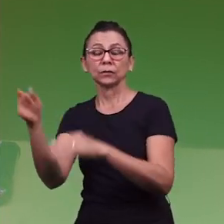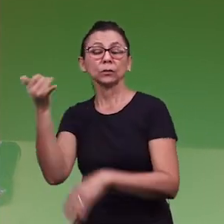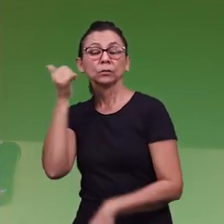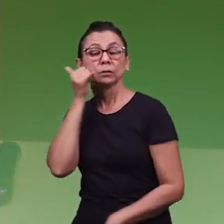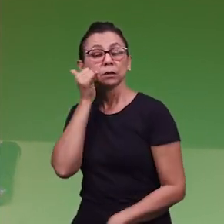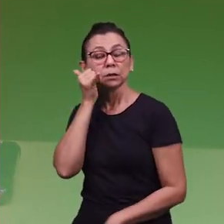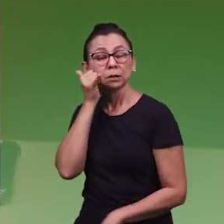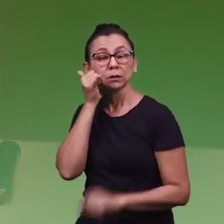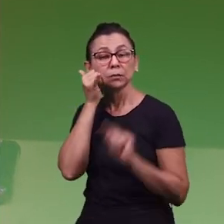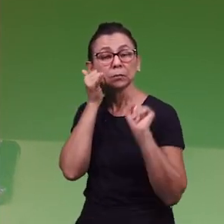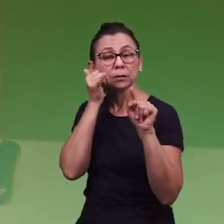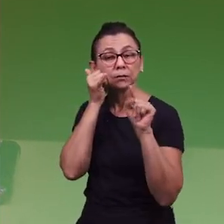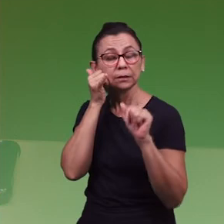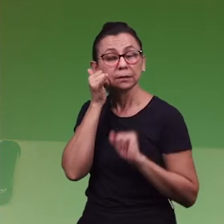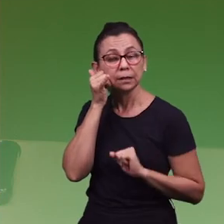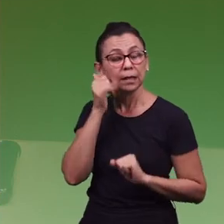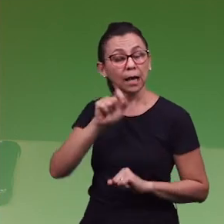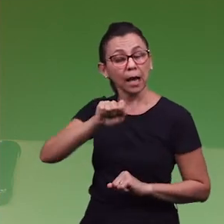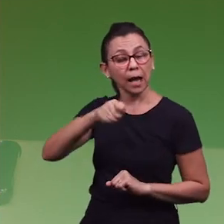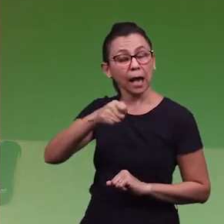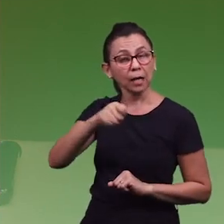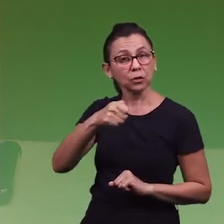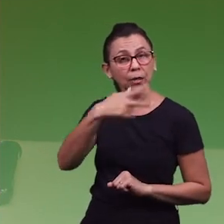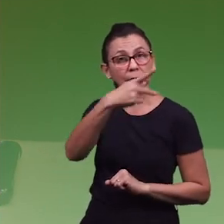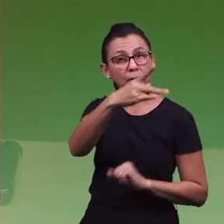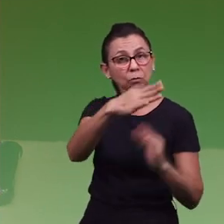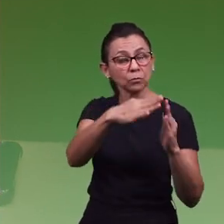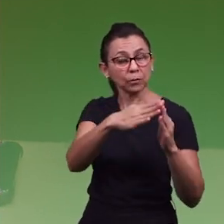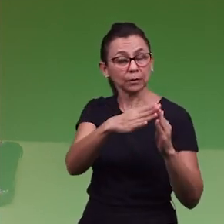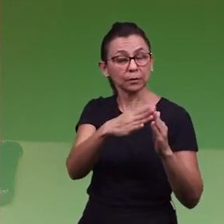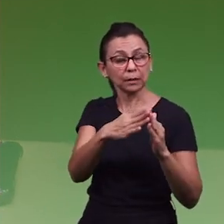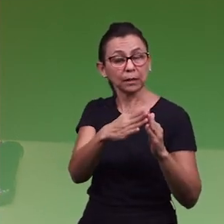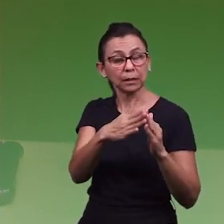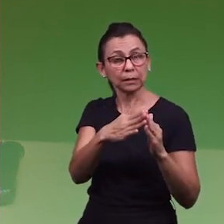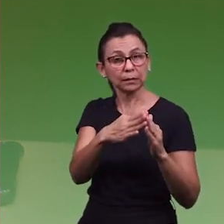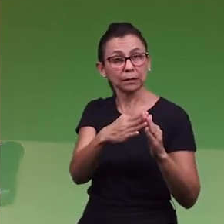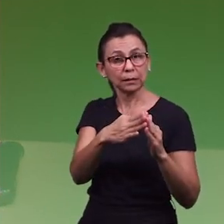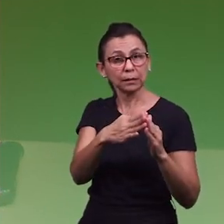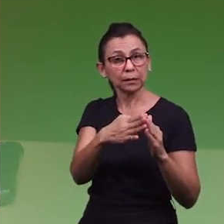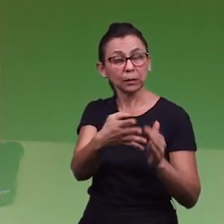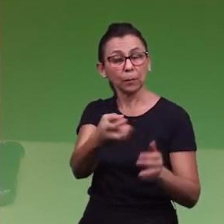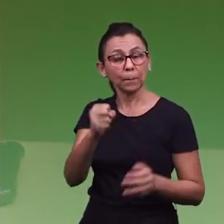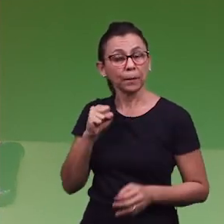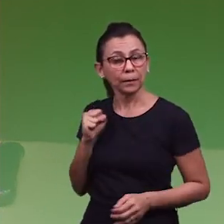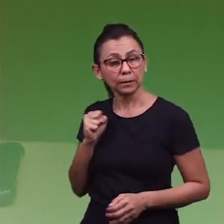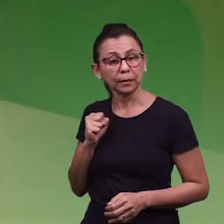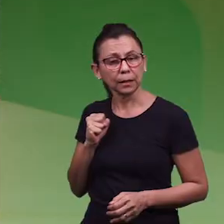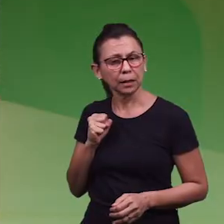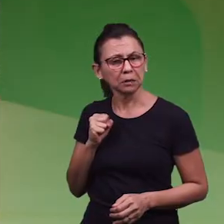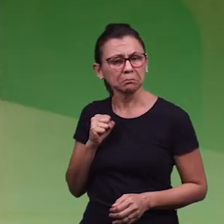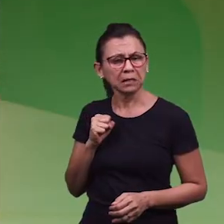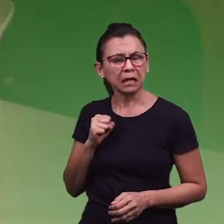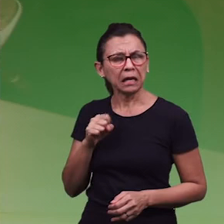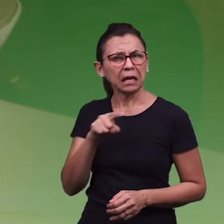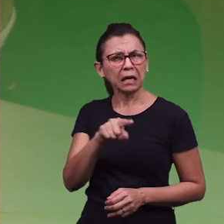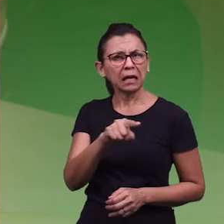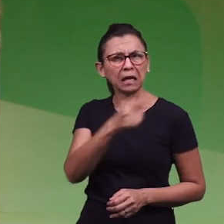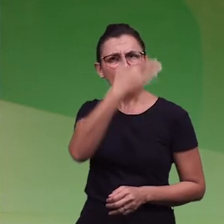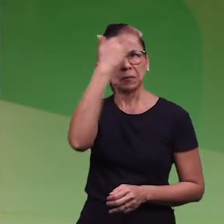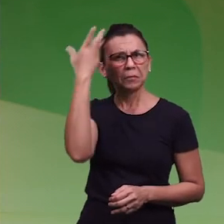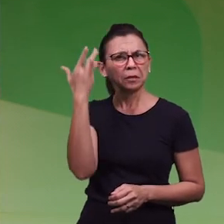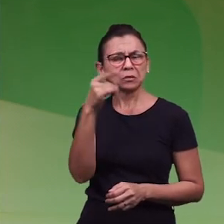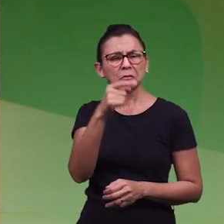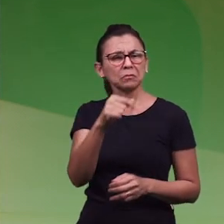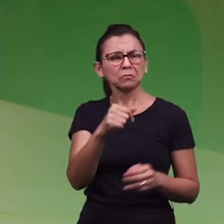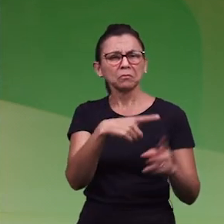para a senhora que a chave do seu imóvel está aqui comigo. O seu vizinho, o seu inquilino, de repente resolveu ir embora, ele